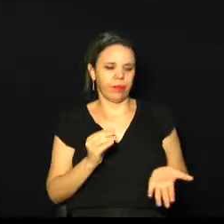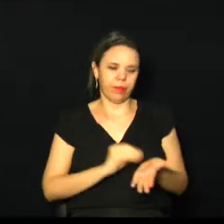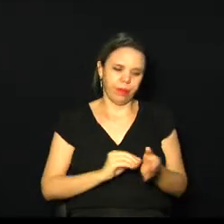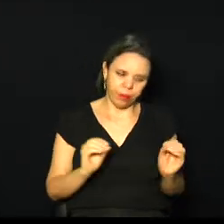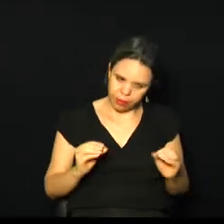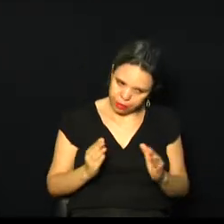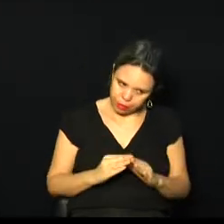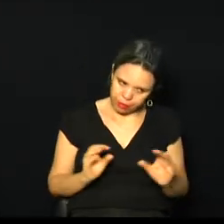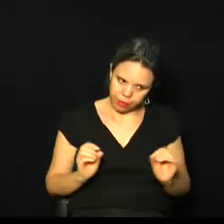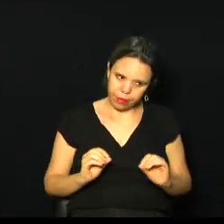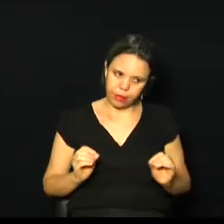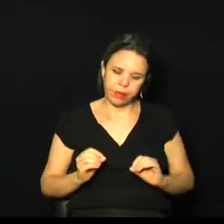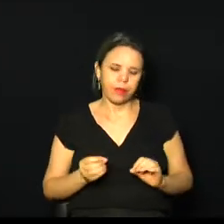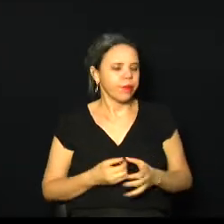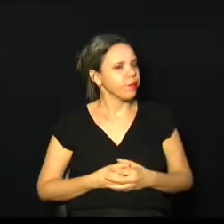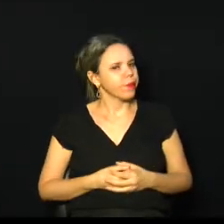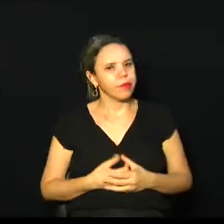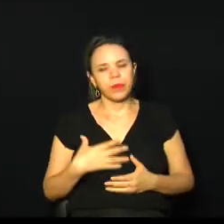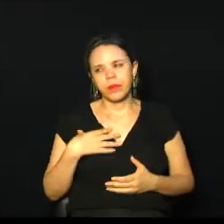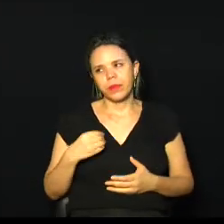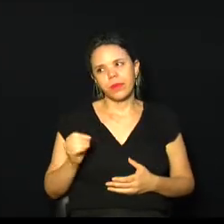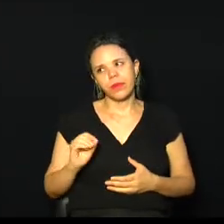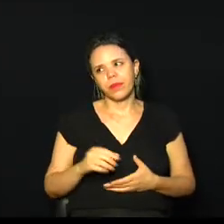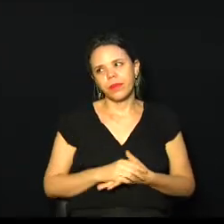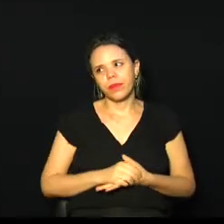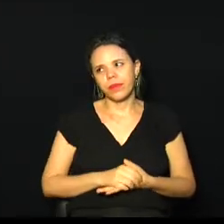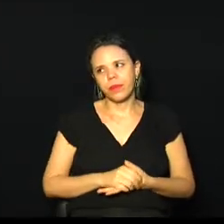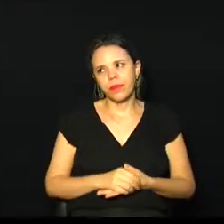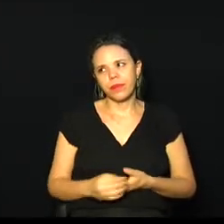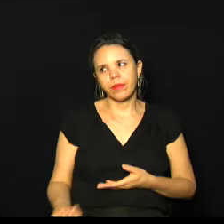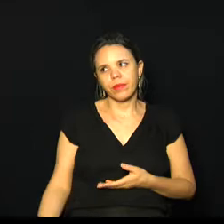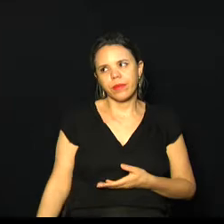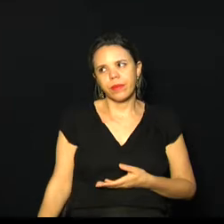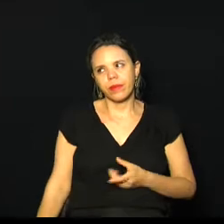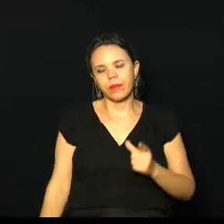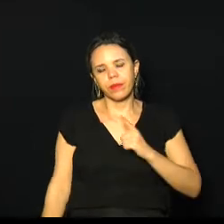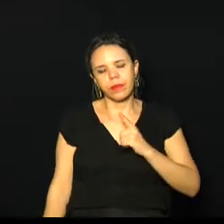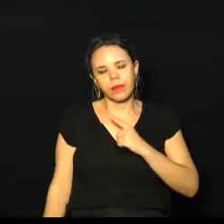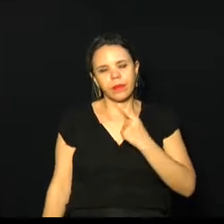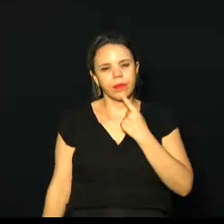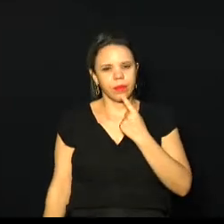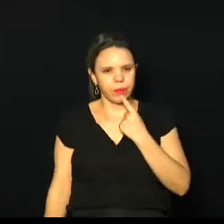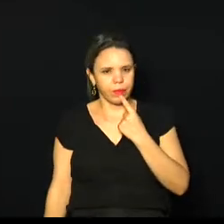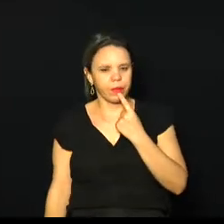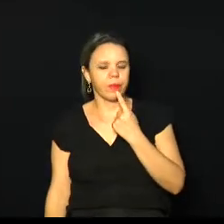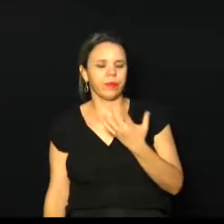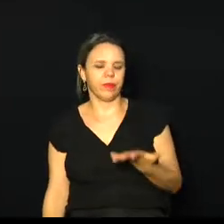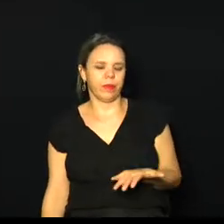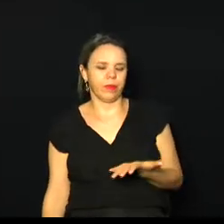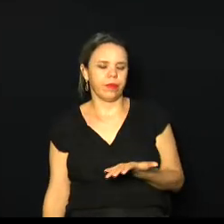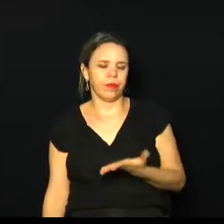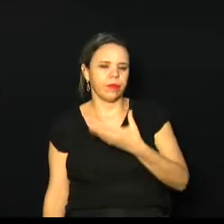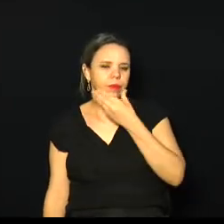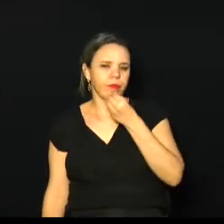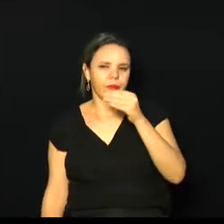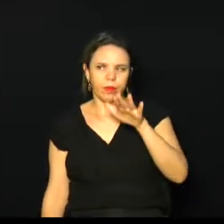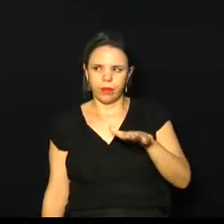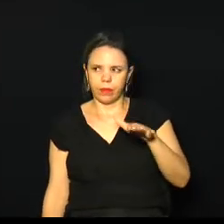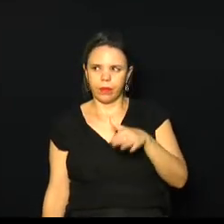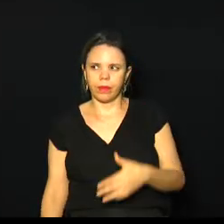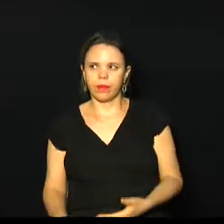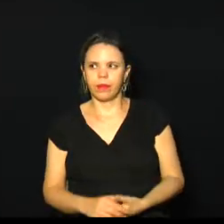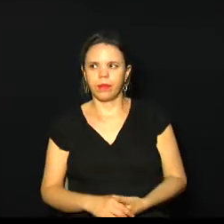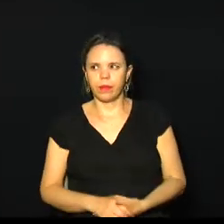nada em casa, nem para os filhos. E para que haja um diálogo com os homens,